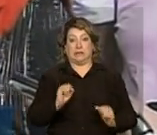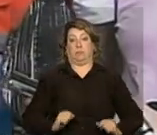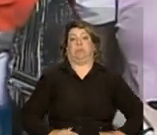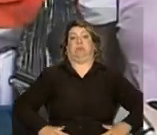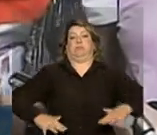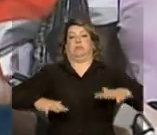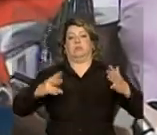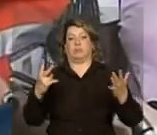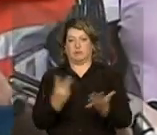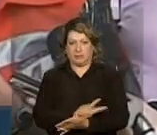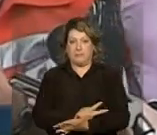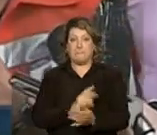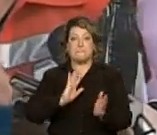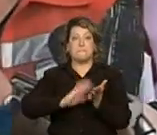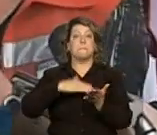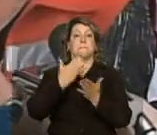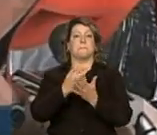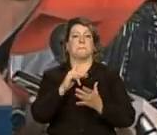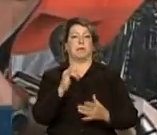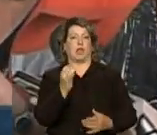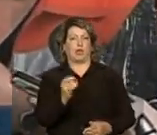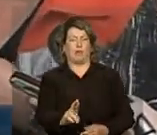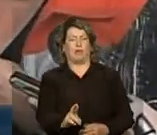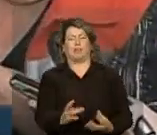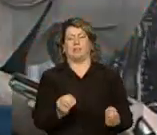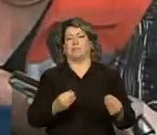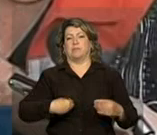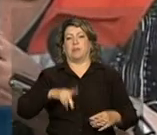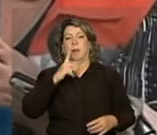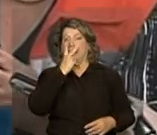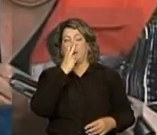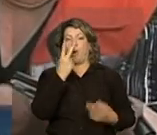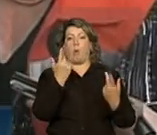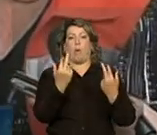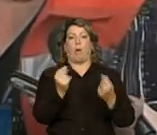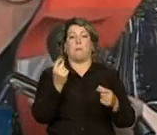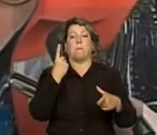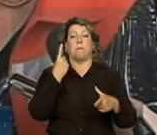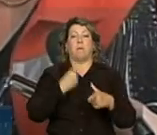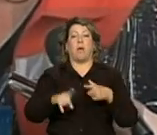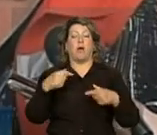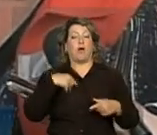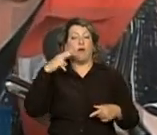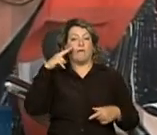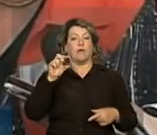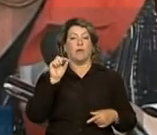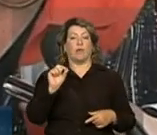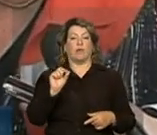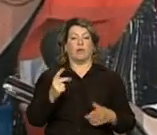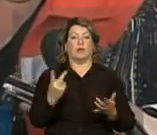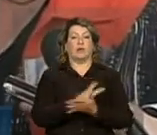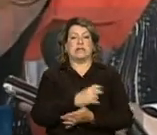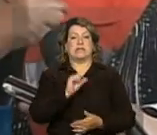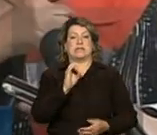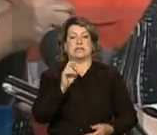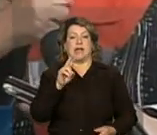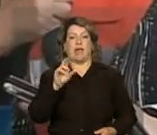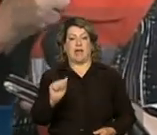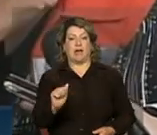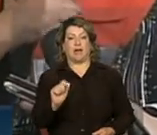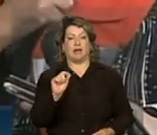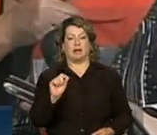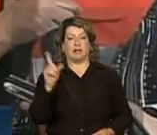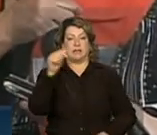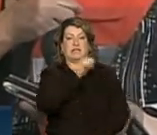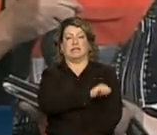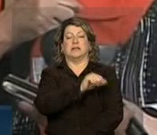por perto, porque senão seria muito parecido com o problema que eu vi na serra